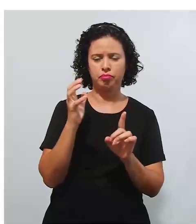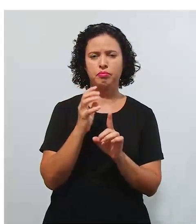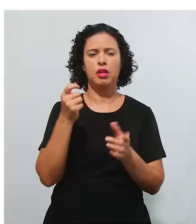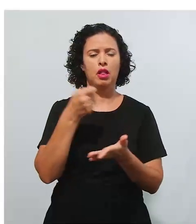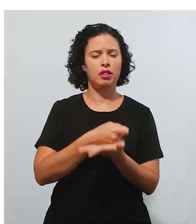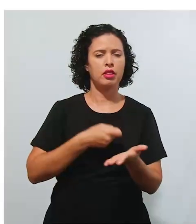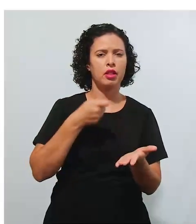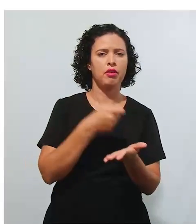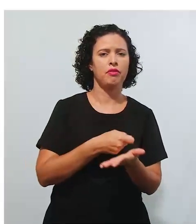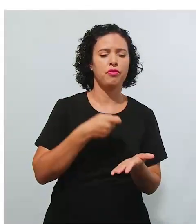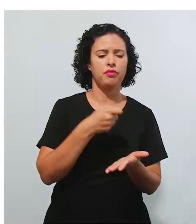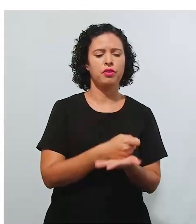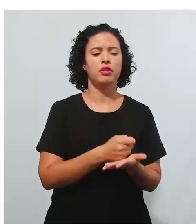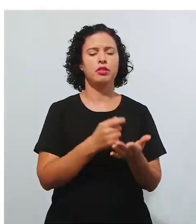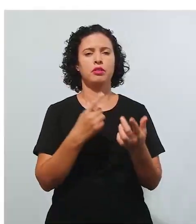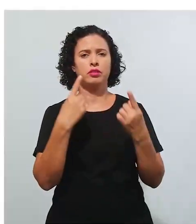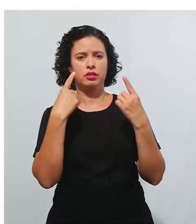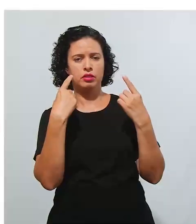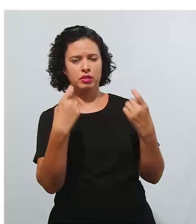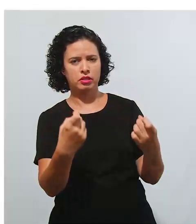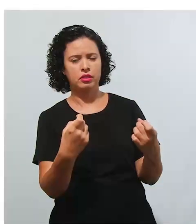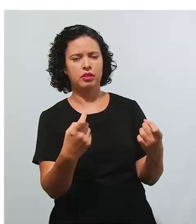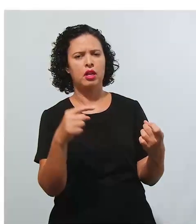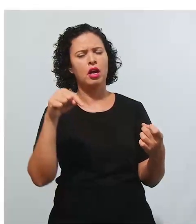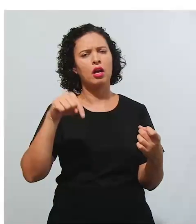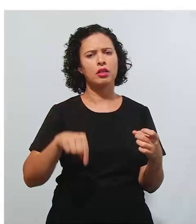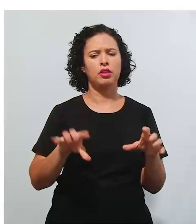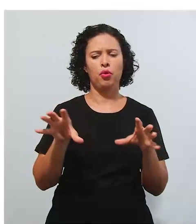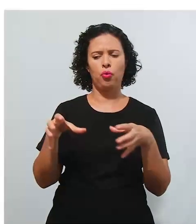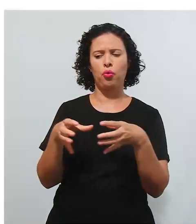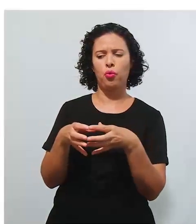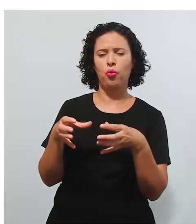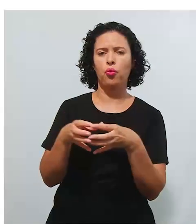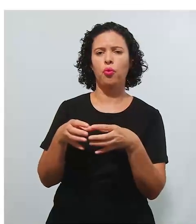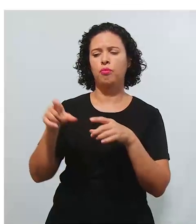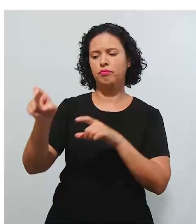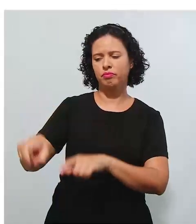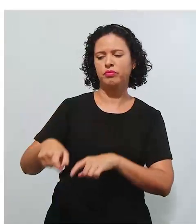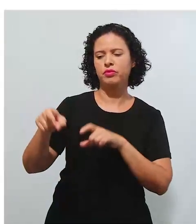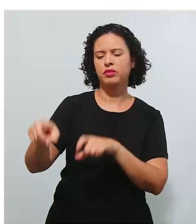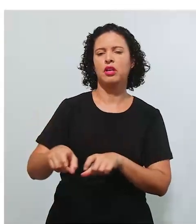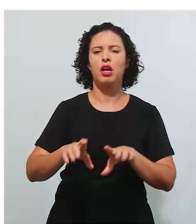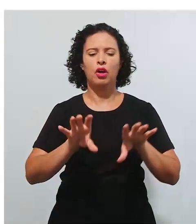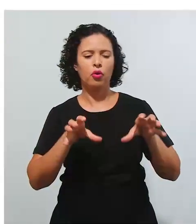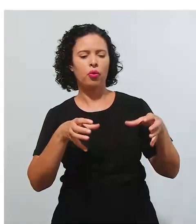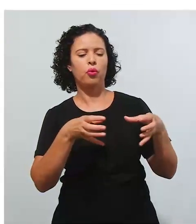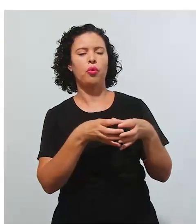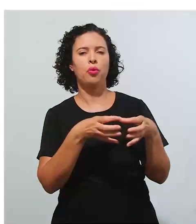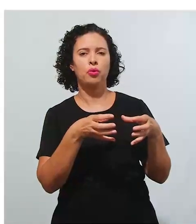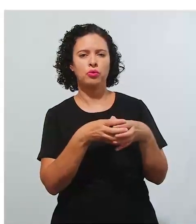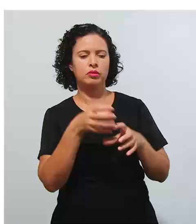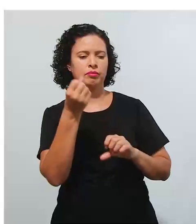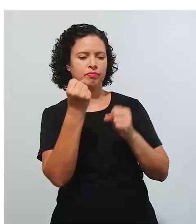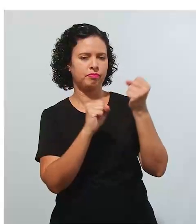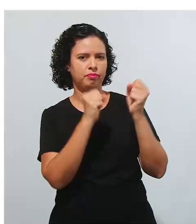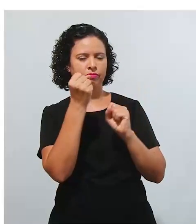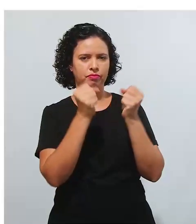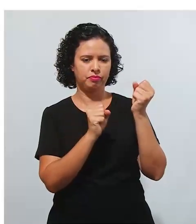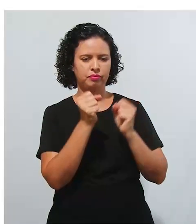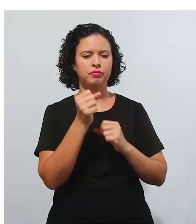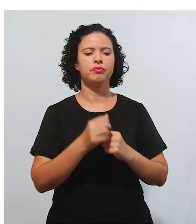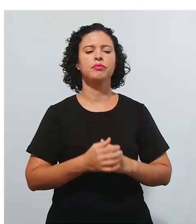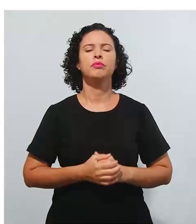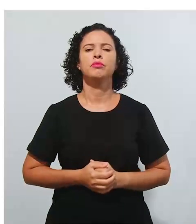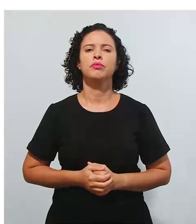fala muito, né? A bancada do agronegócio, a bancada dos industriais e outras